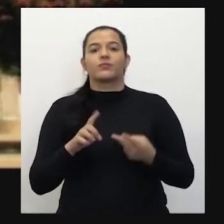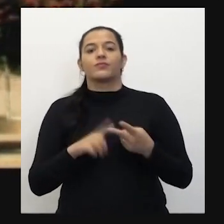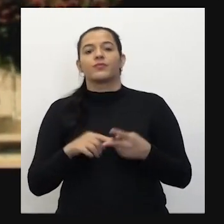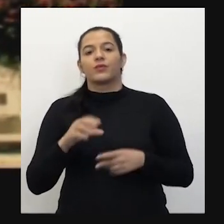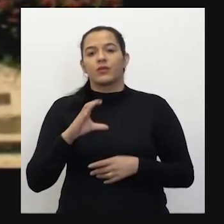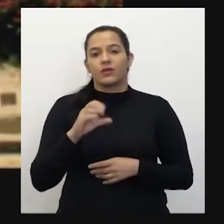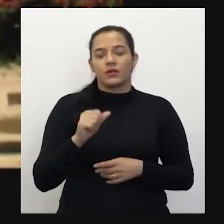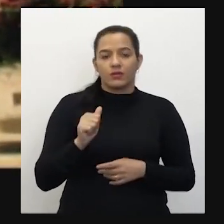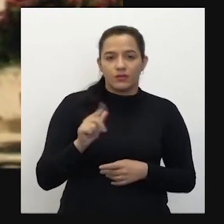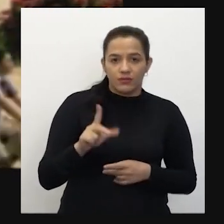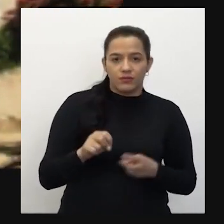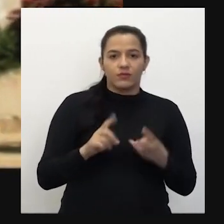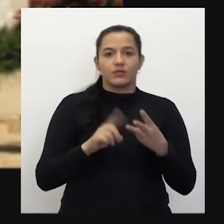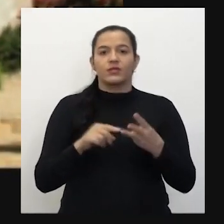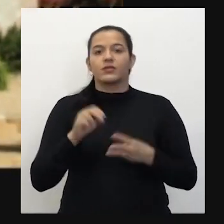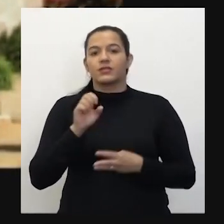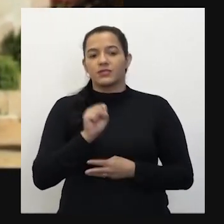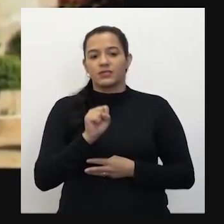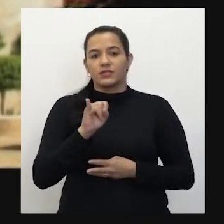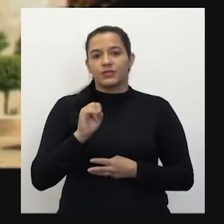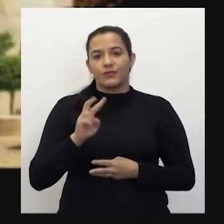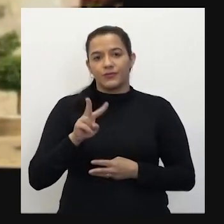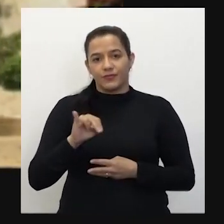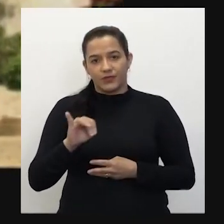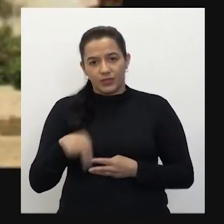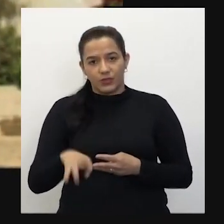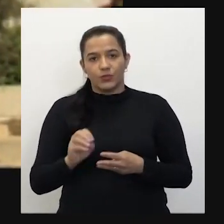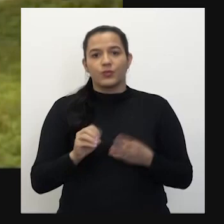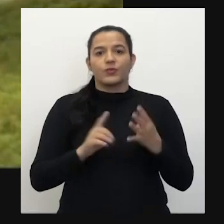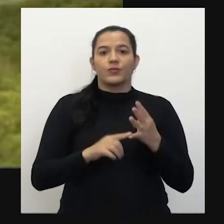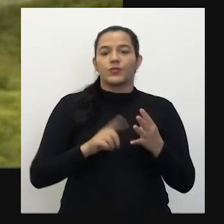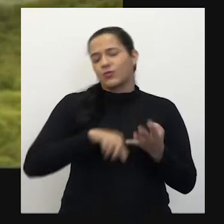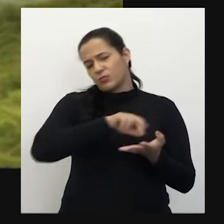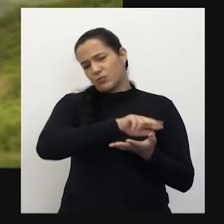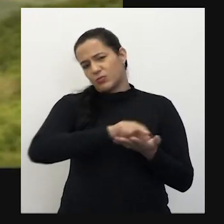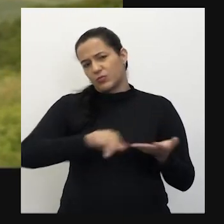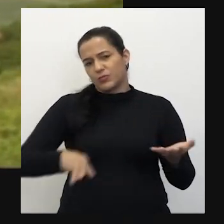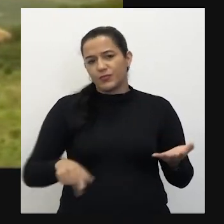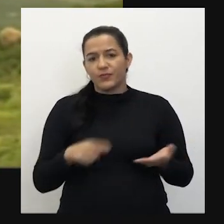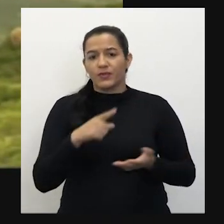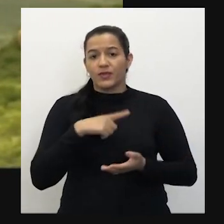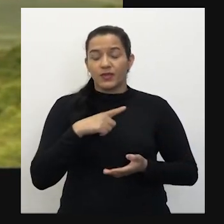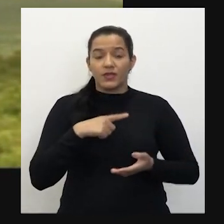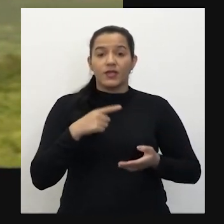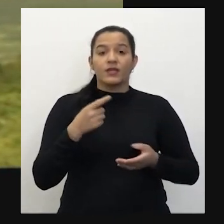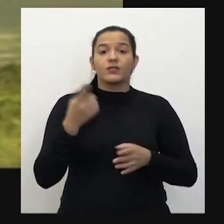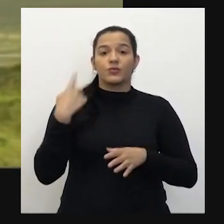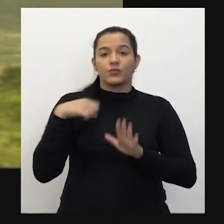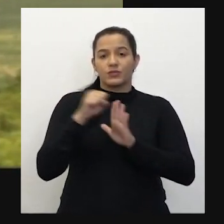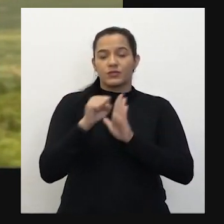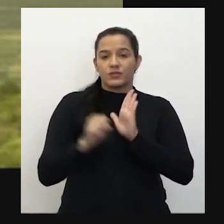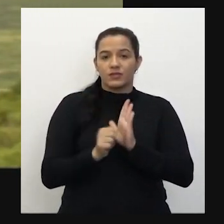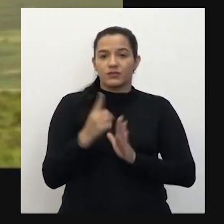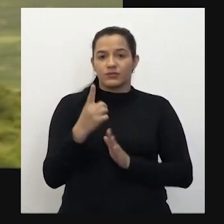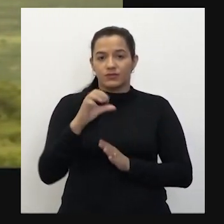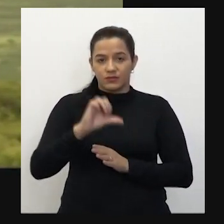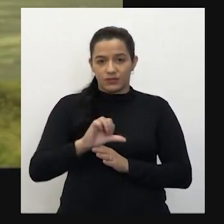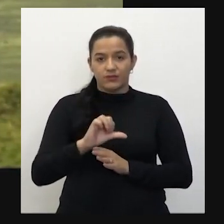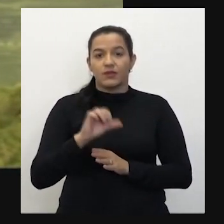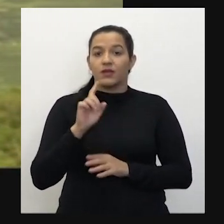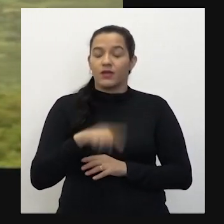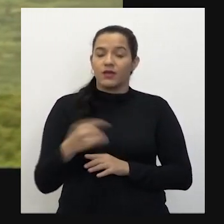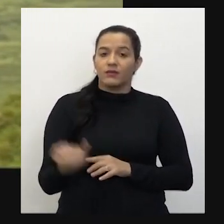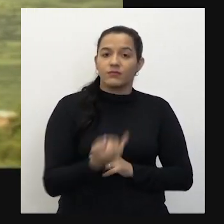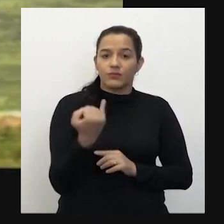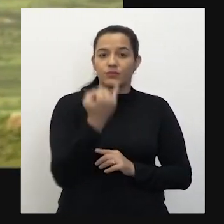Nunes da Costa, Silvino Pirauá, Romano do Teixeira e tantos outros. Essa geração de meados do século XIX. Esses são importantíssimos porque